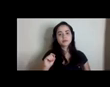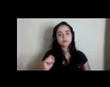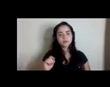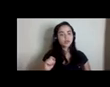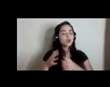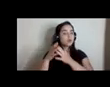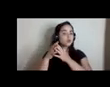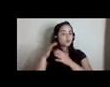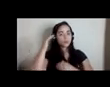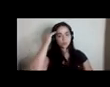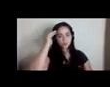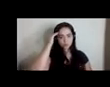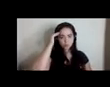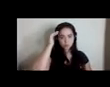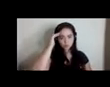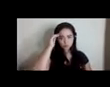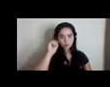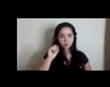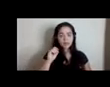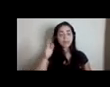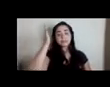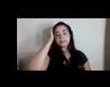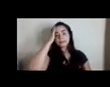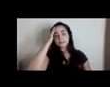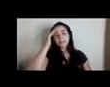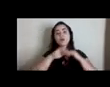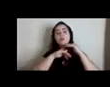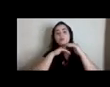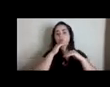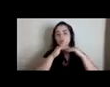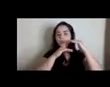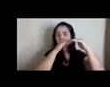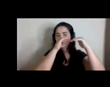compreender que o saber construído,